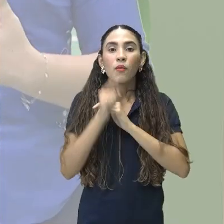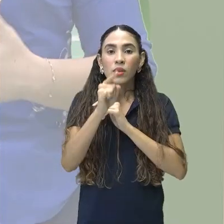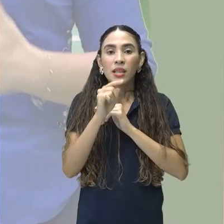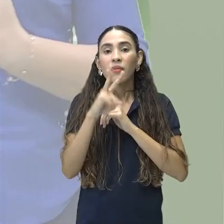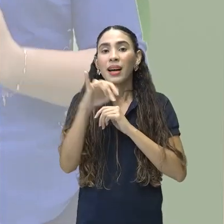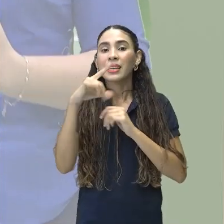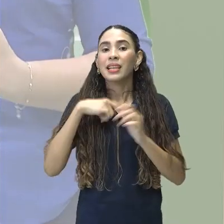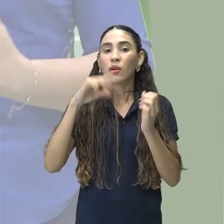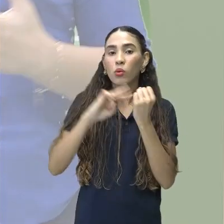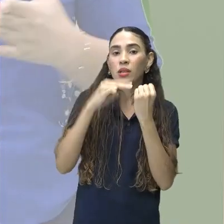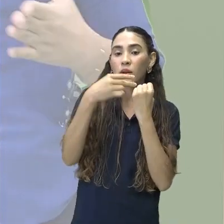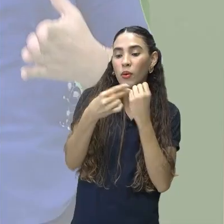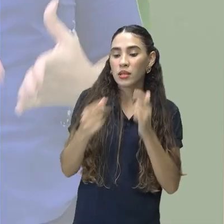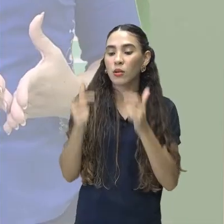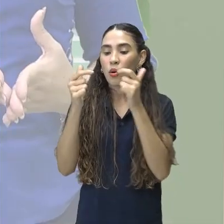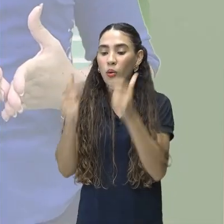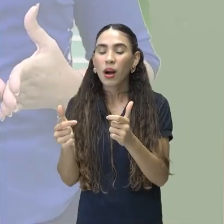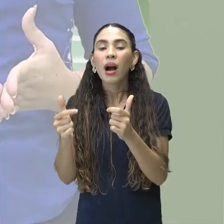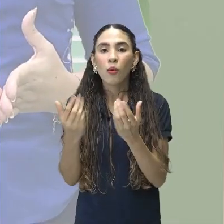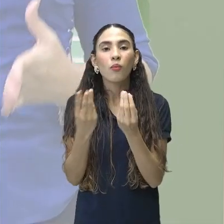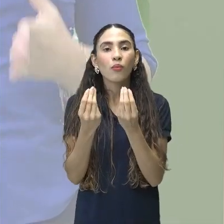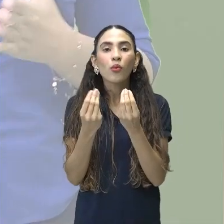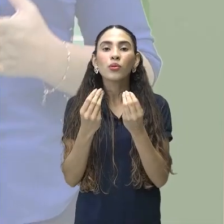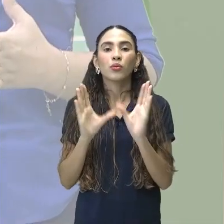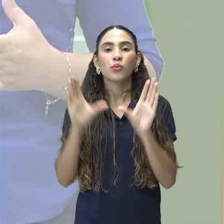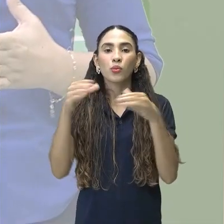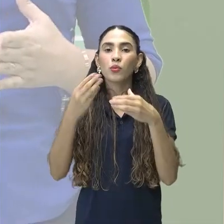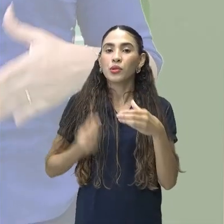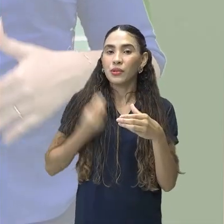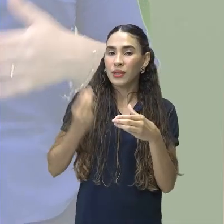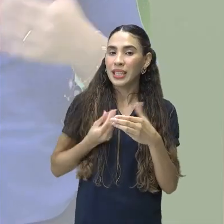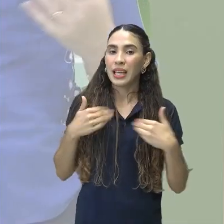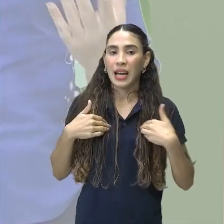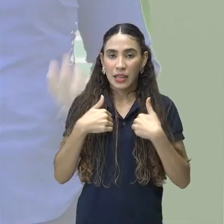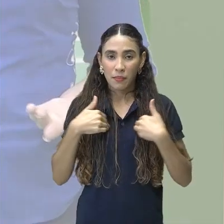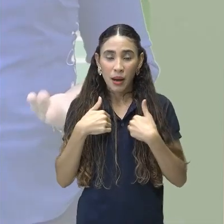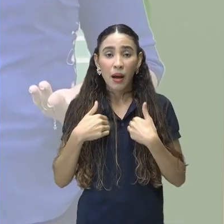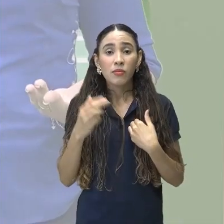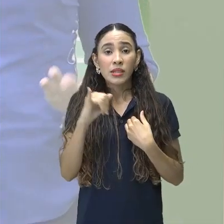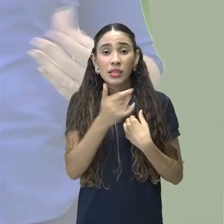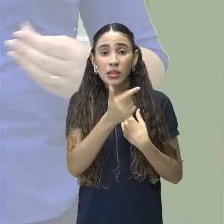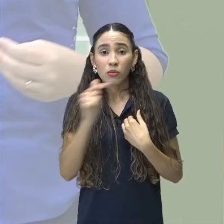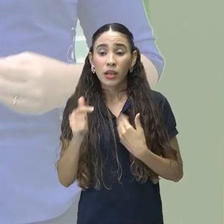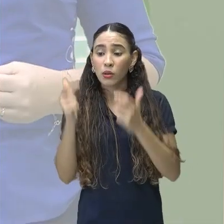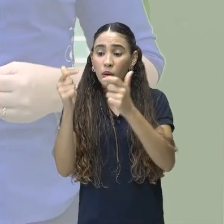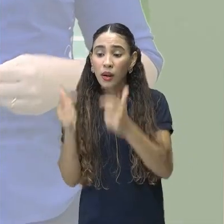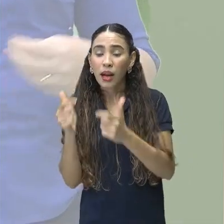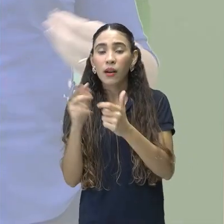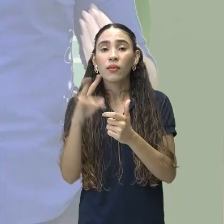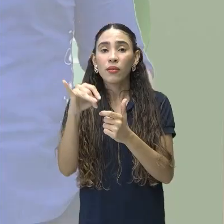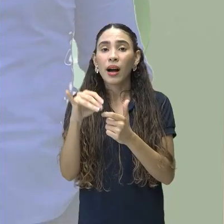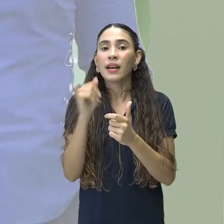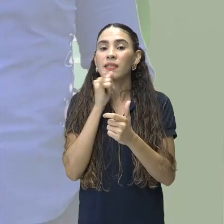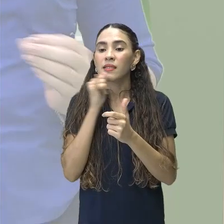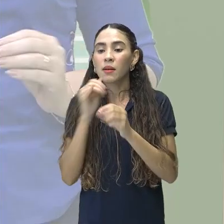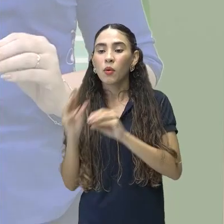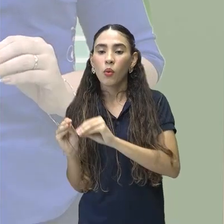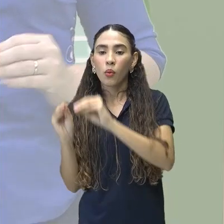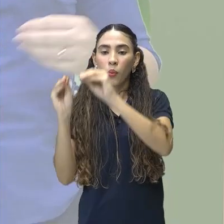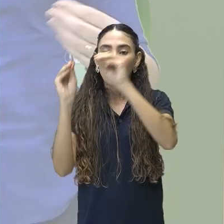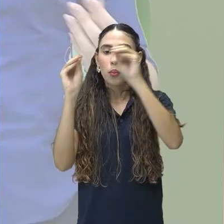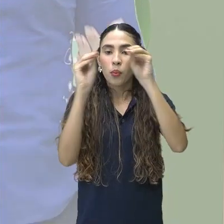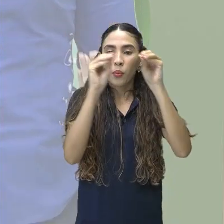a casa, o habitat de muitas espécies. E essas espécies, sem ter para onde ir, vão para as áreas urbanas,